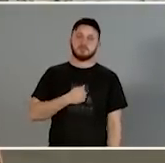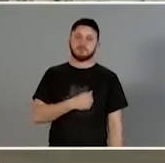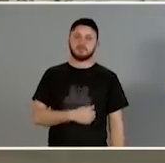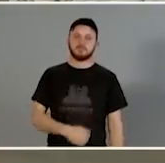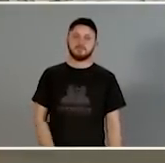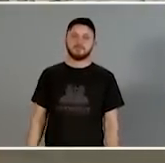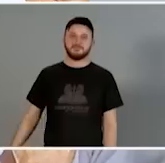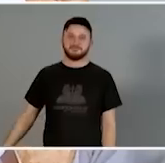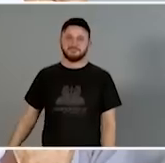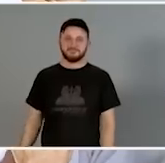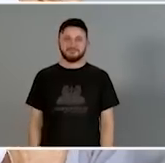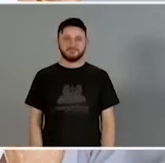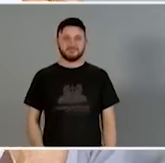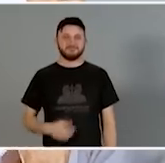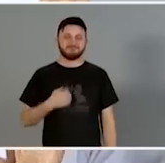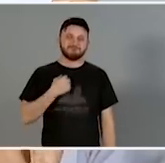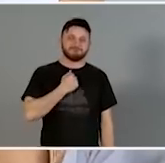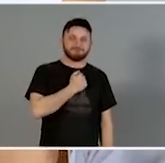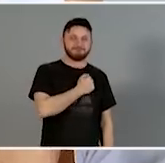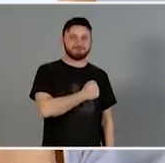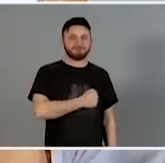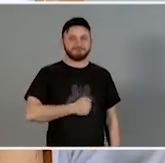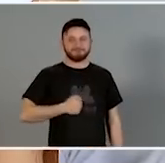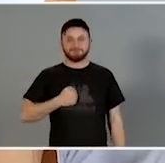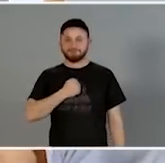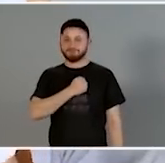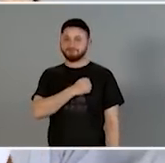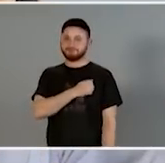estação, e a saudade no